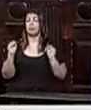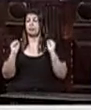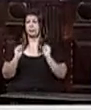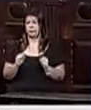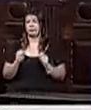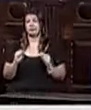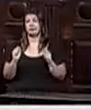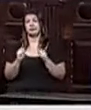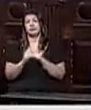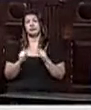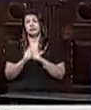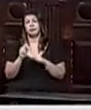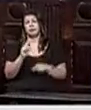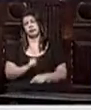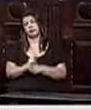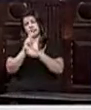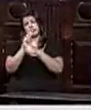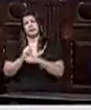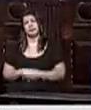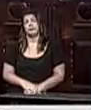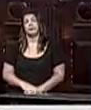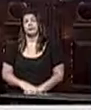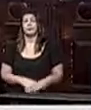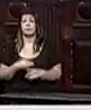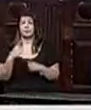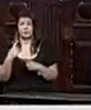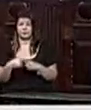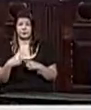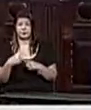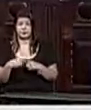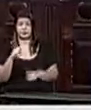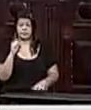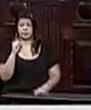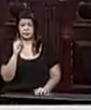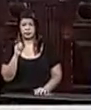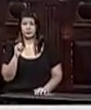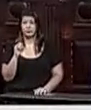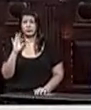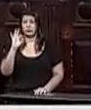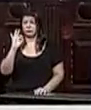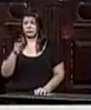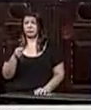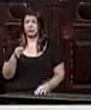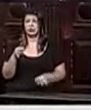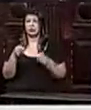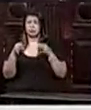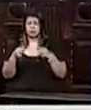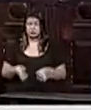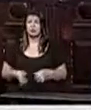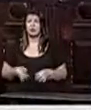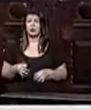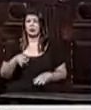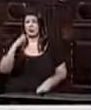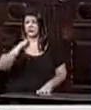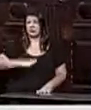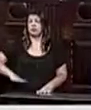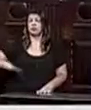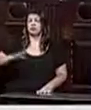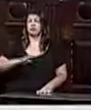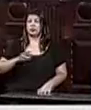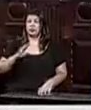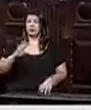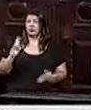fazer representar. Porque se de um lado é justo que aqueles que são